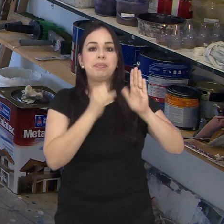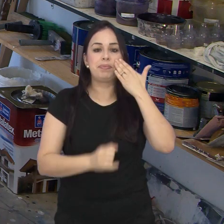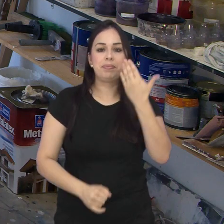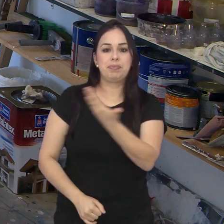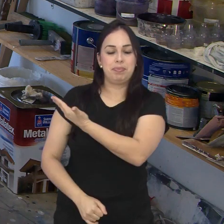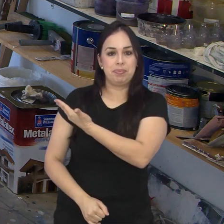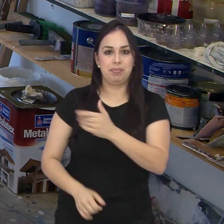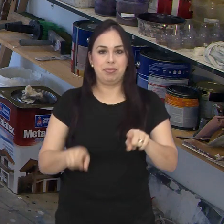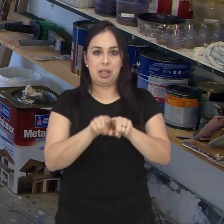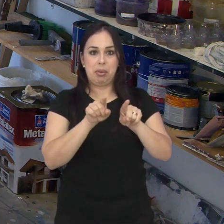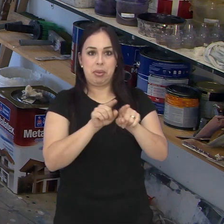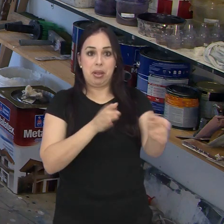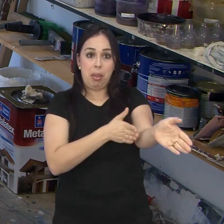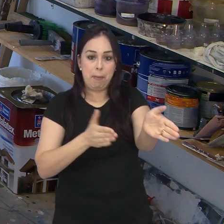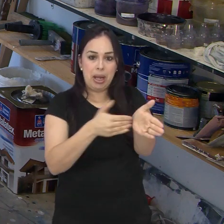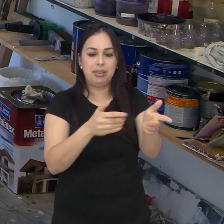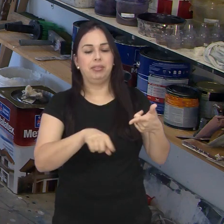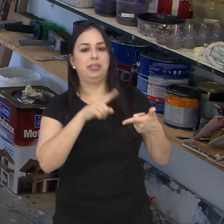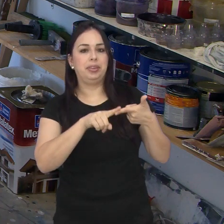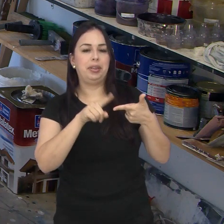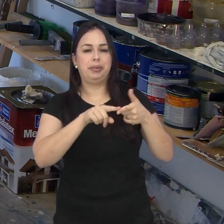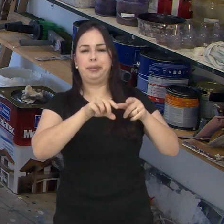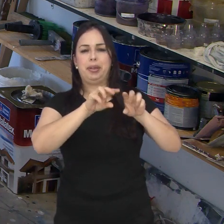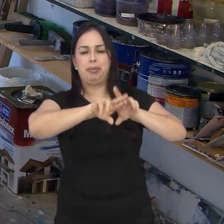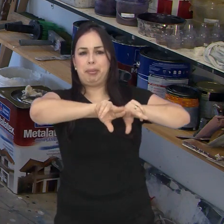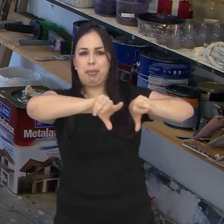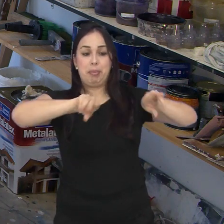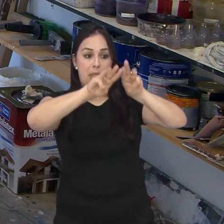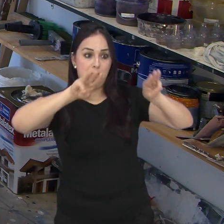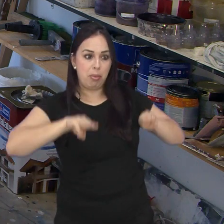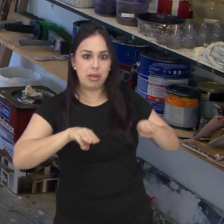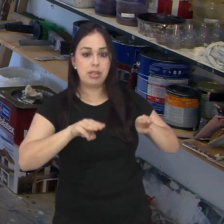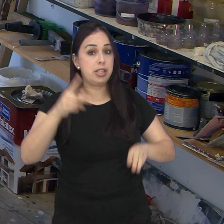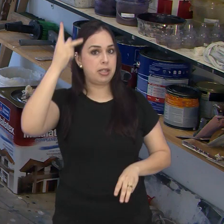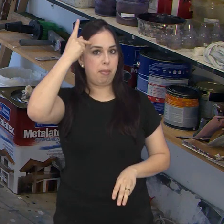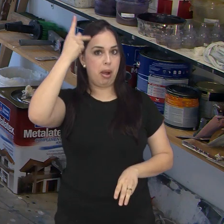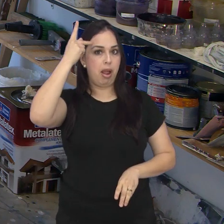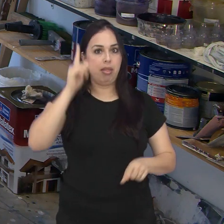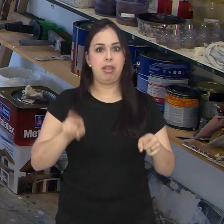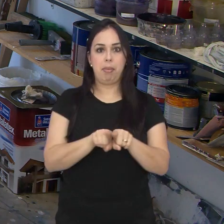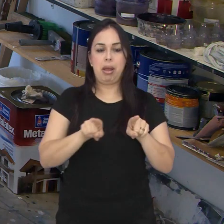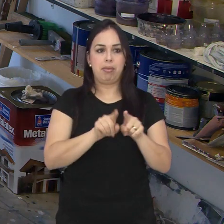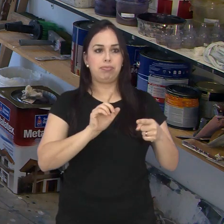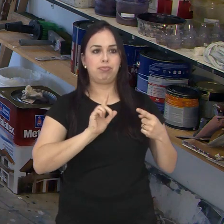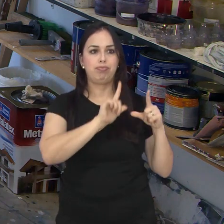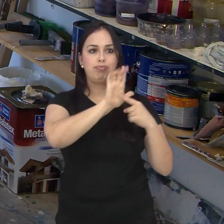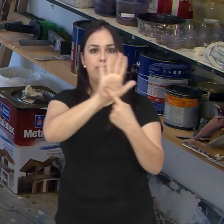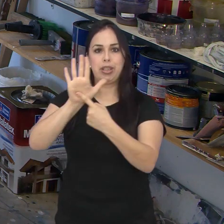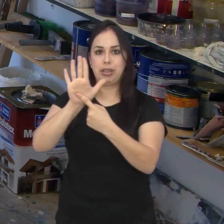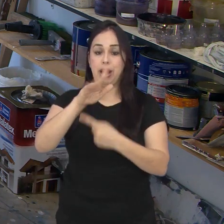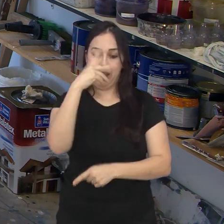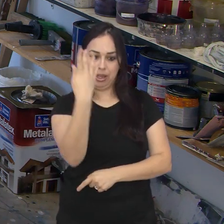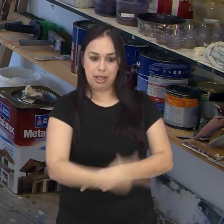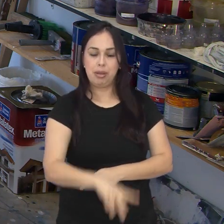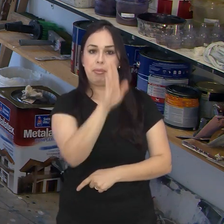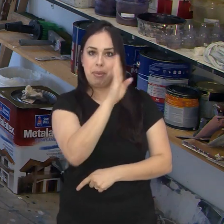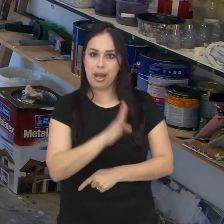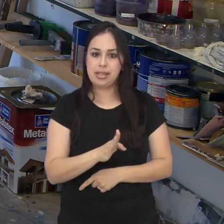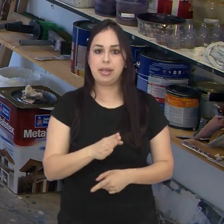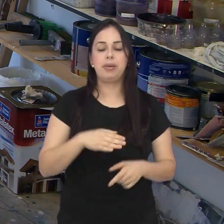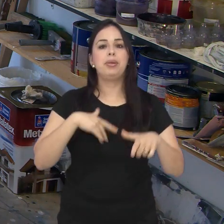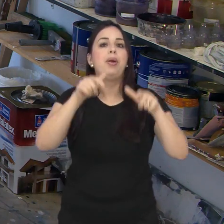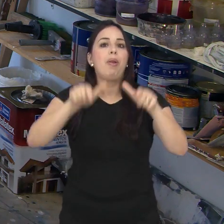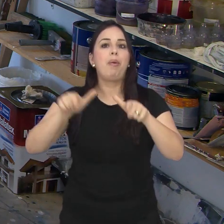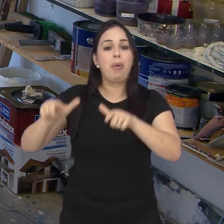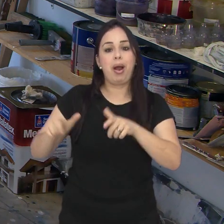Formada em Ciências Sociais, participou de exposições no MAM, Museu de Arte Moderna, e no MAC, Museu de Arte Contemporânea em São Paulo. Realizou exposições individuais e coletivas no Brasil, na Galeria do